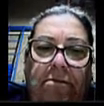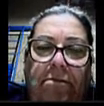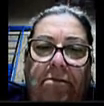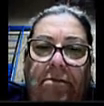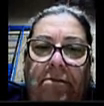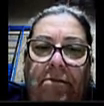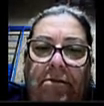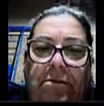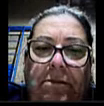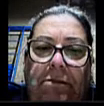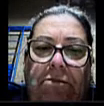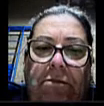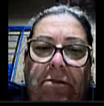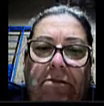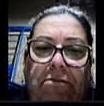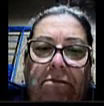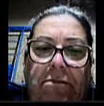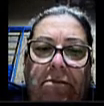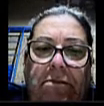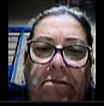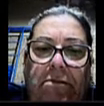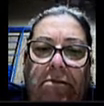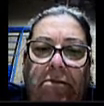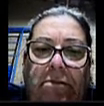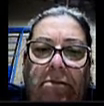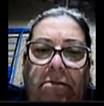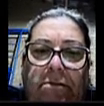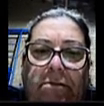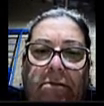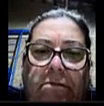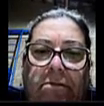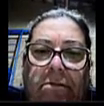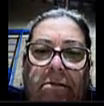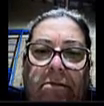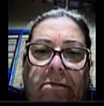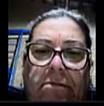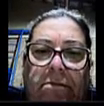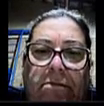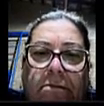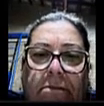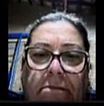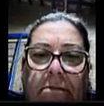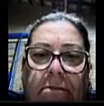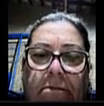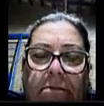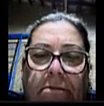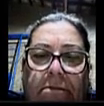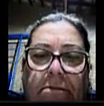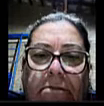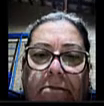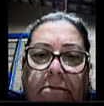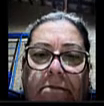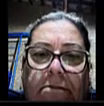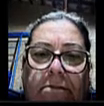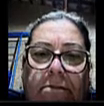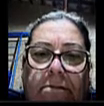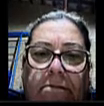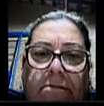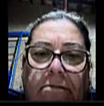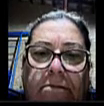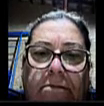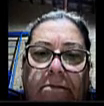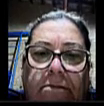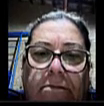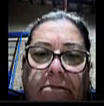de aprendizagem são explicadas por outras razões, por questões externas. Então, por exemplo, uma criança que tem uma dificuldade